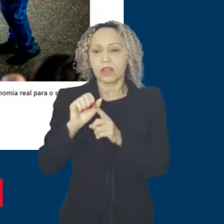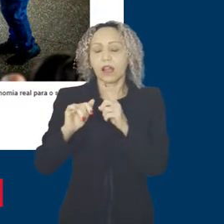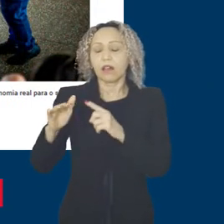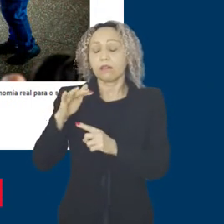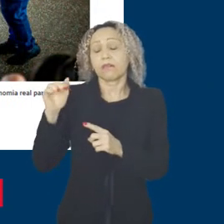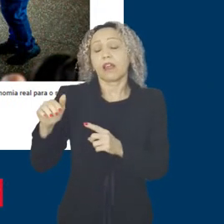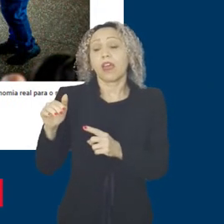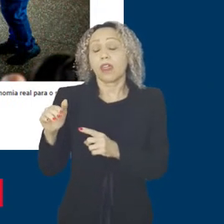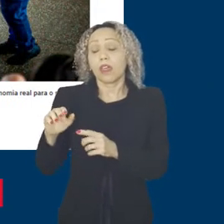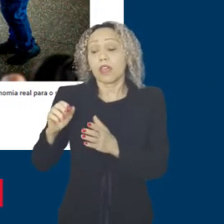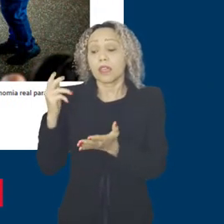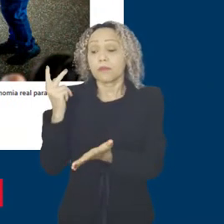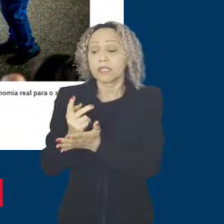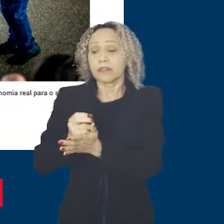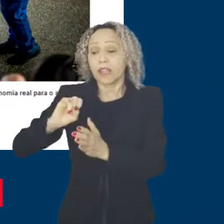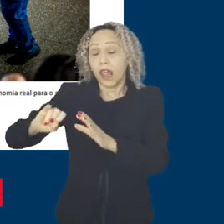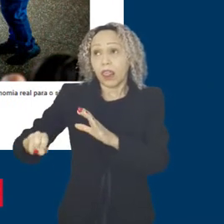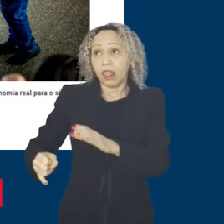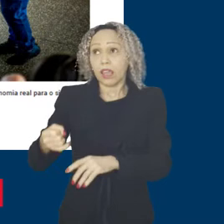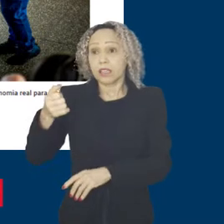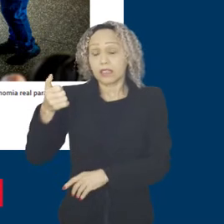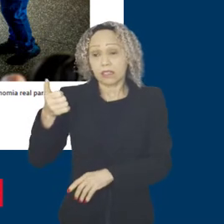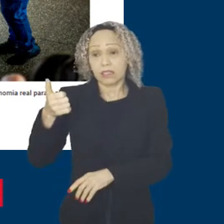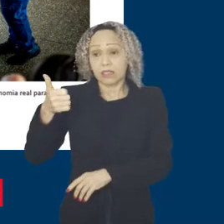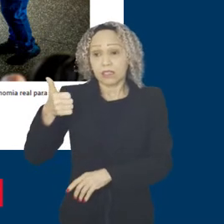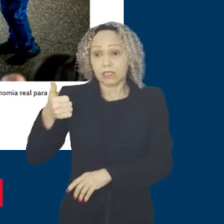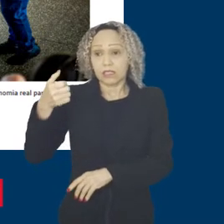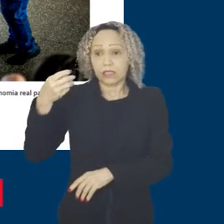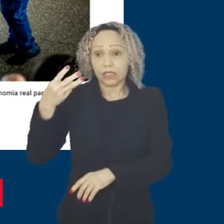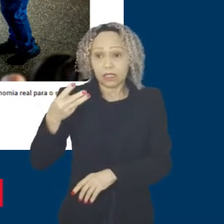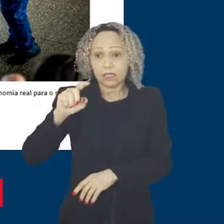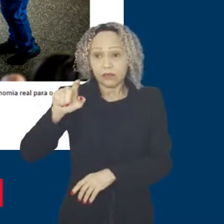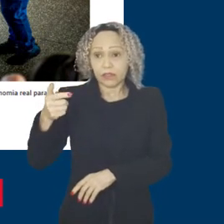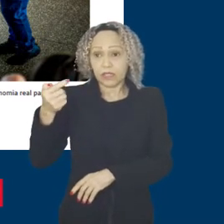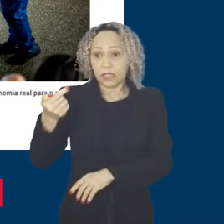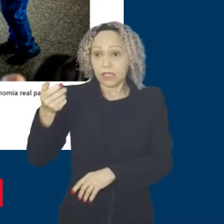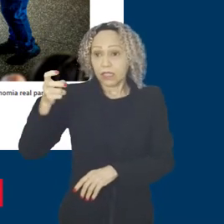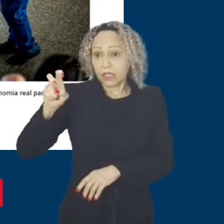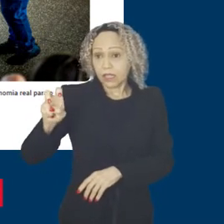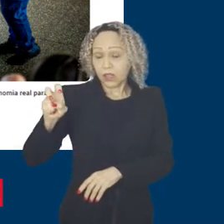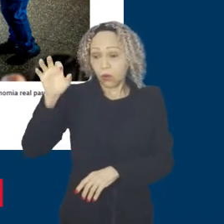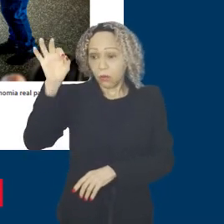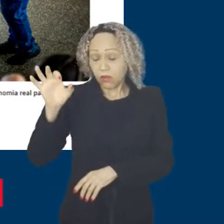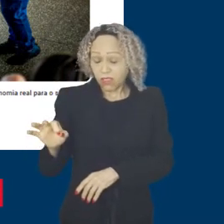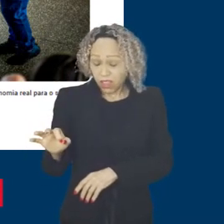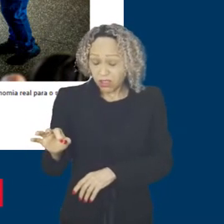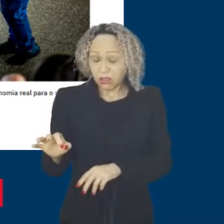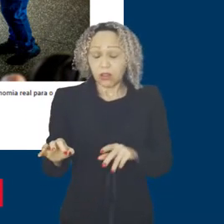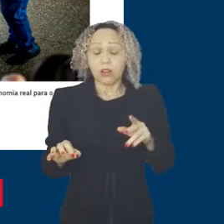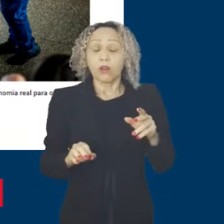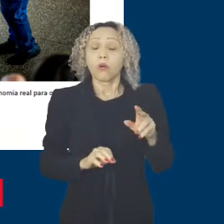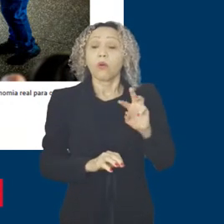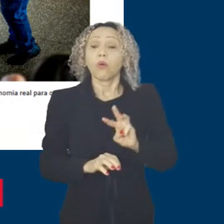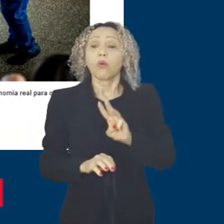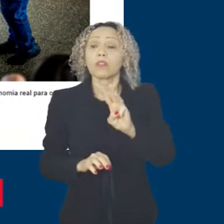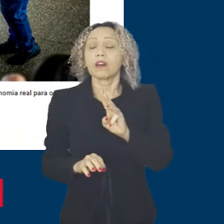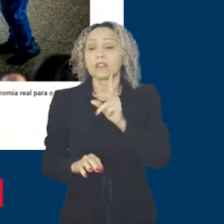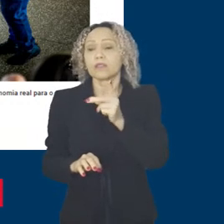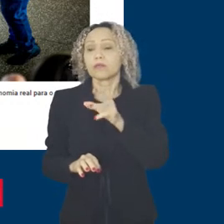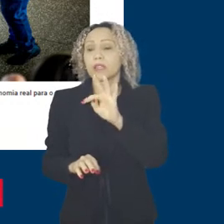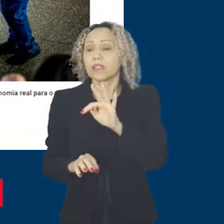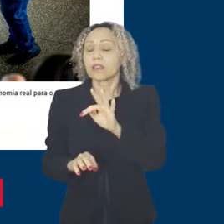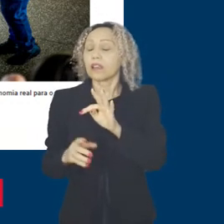13,75%, o site do PT trouxe mais uma matéria explicando agora como essa taxa alta de juros é usada pelo sistema financeiro